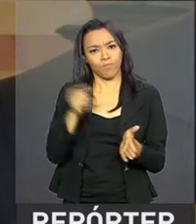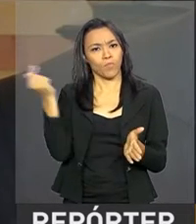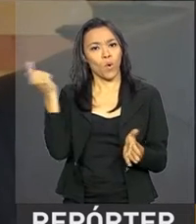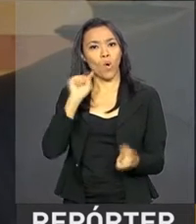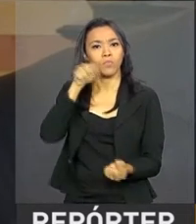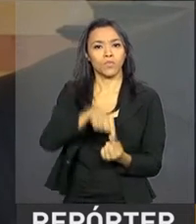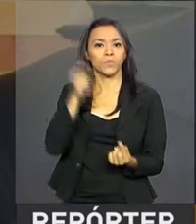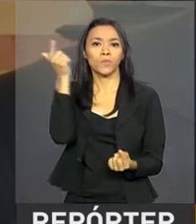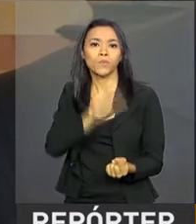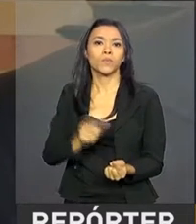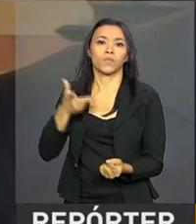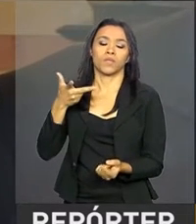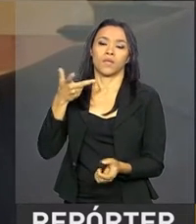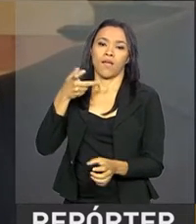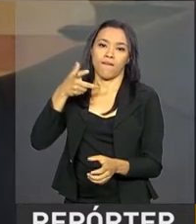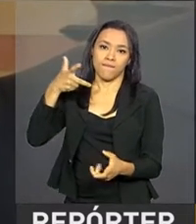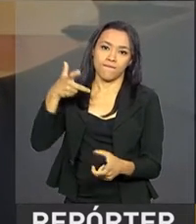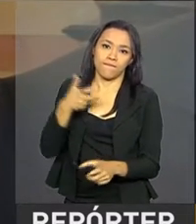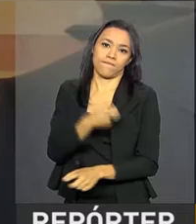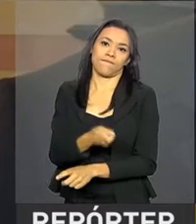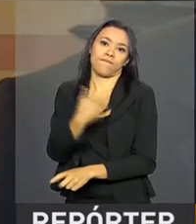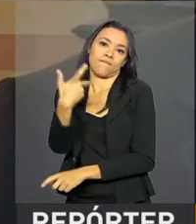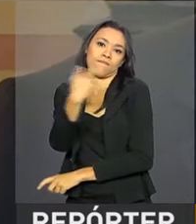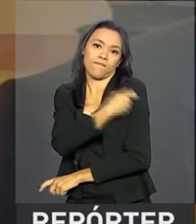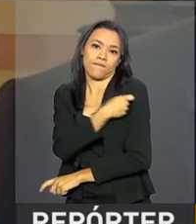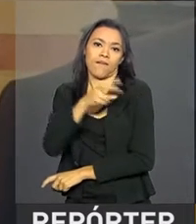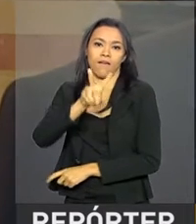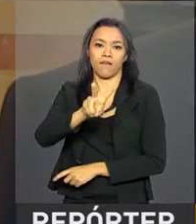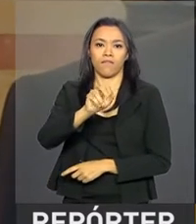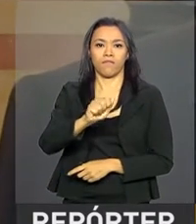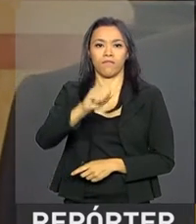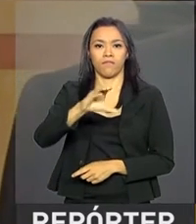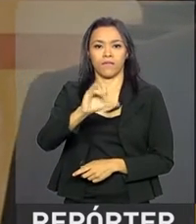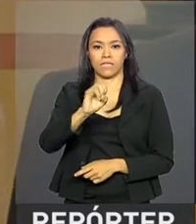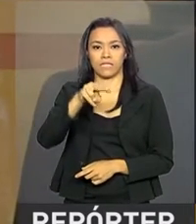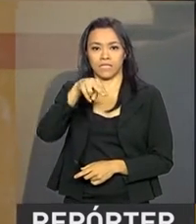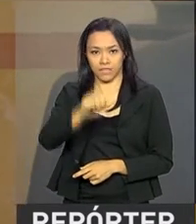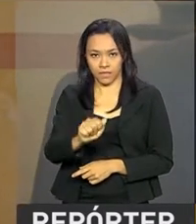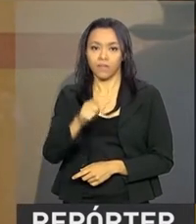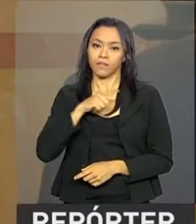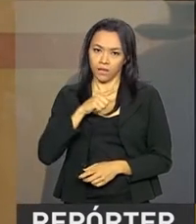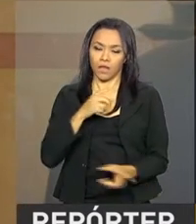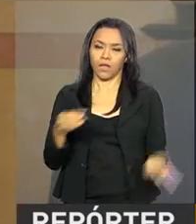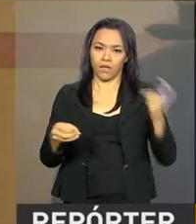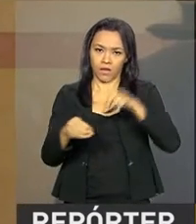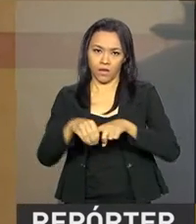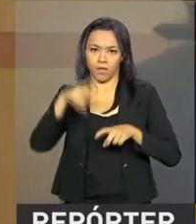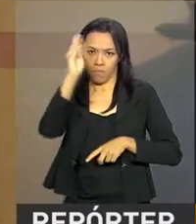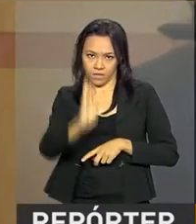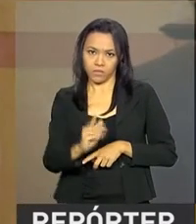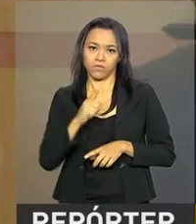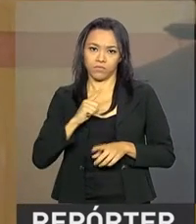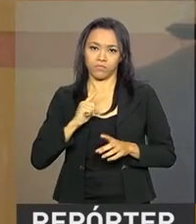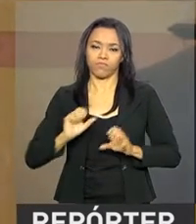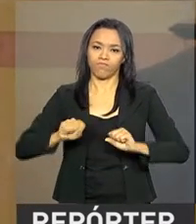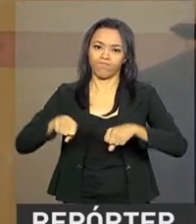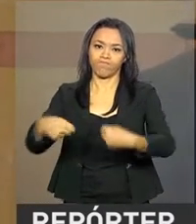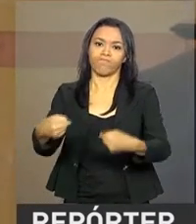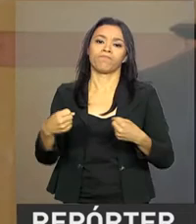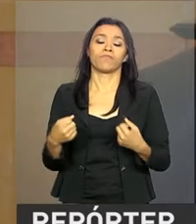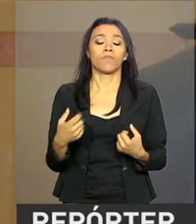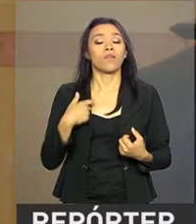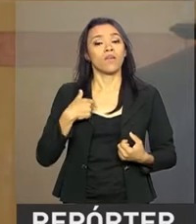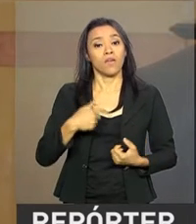no mundo inteiro é muitos deles em cooperação com o brasil inclusive é eu não tenho dúvida de que a